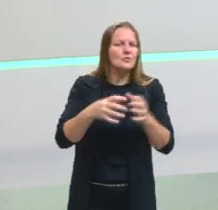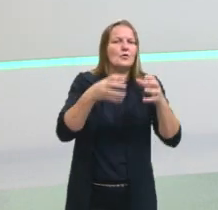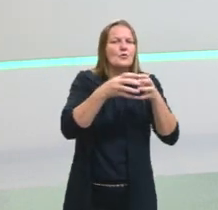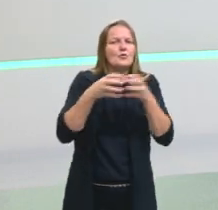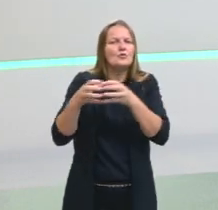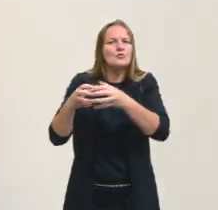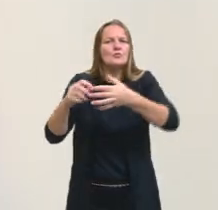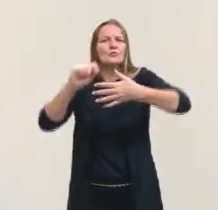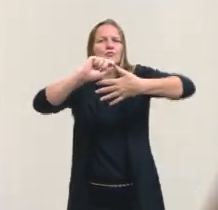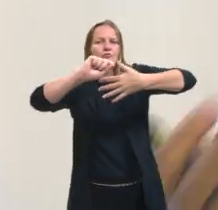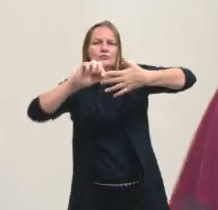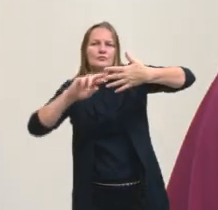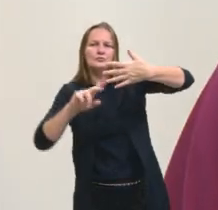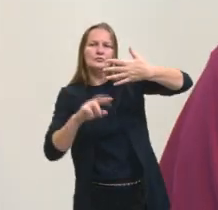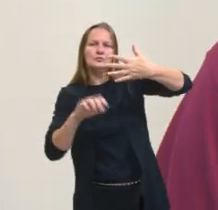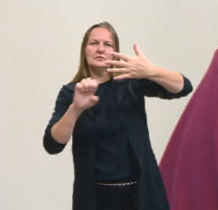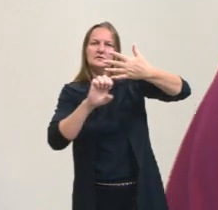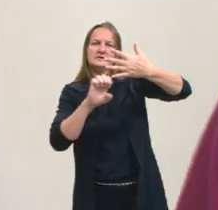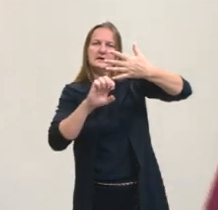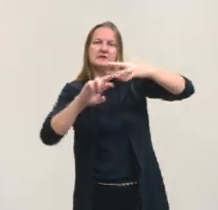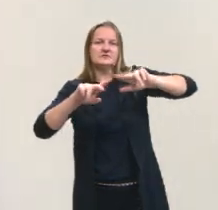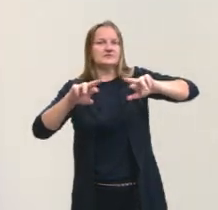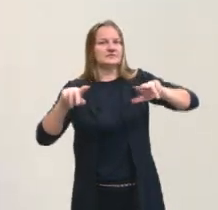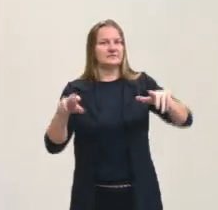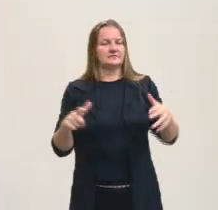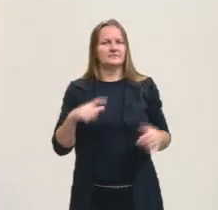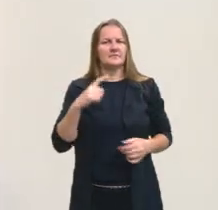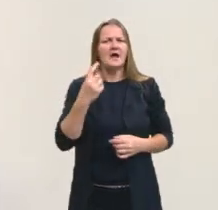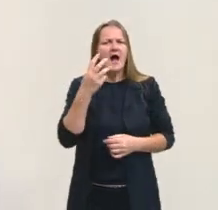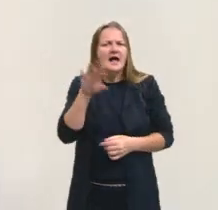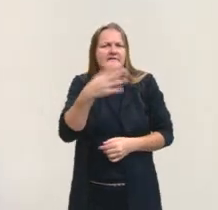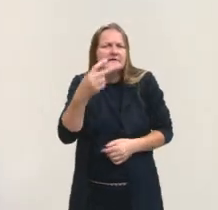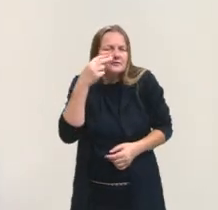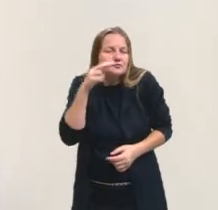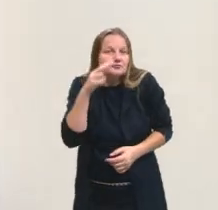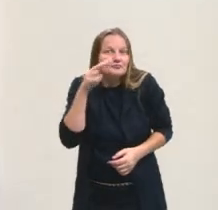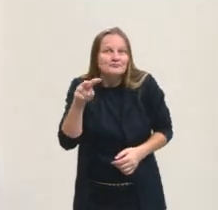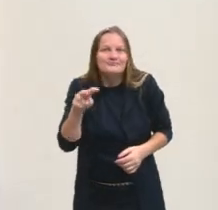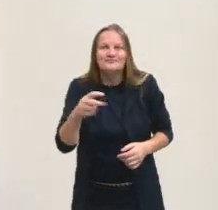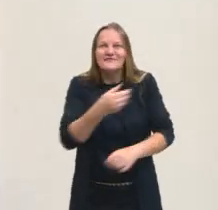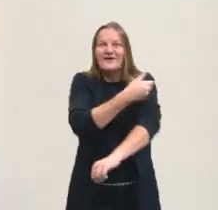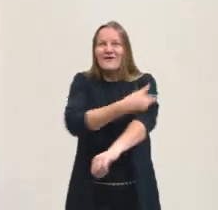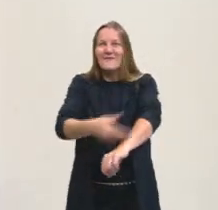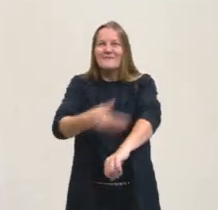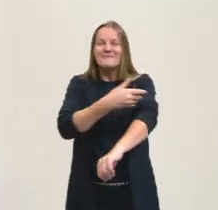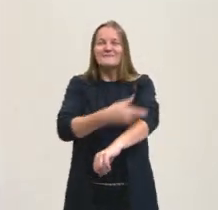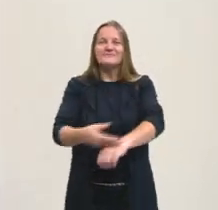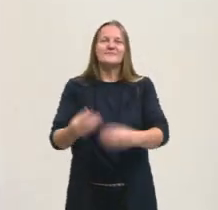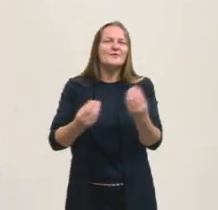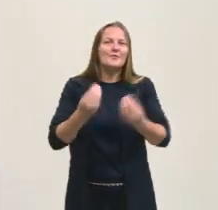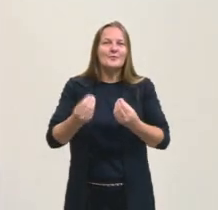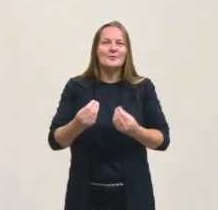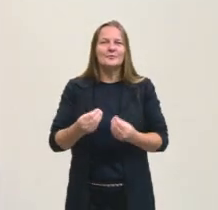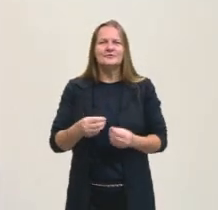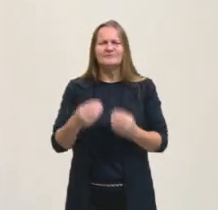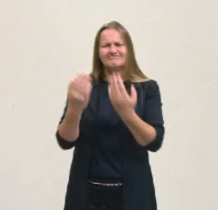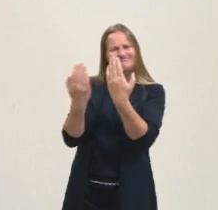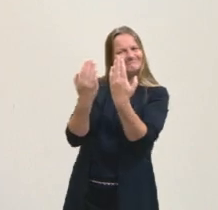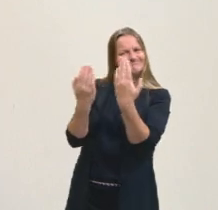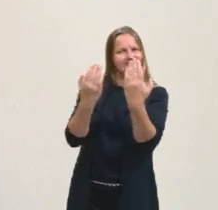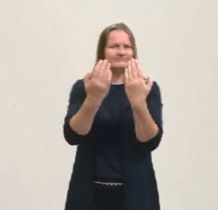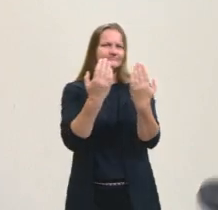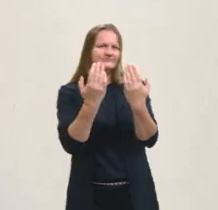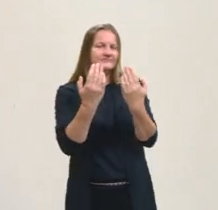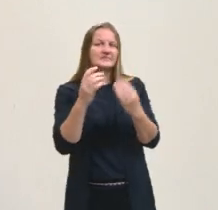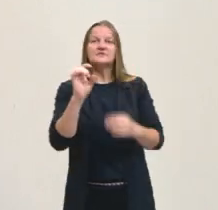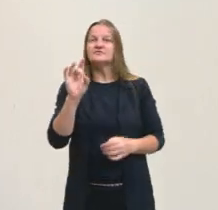né então quando nós olhamos alguns seres vivos nós estamos acostumados a fazer semelhanças